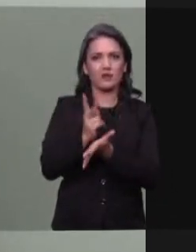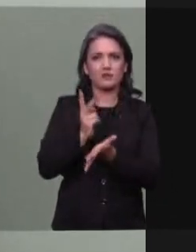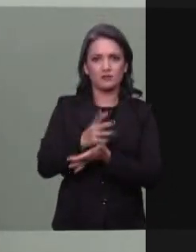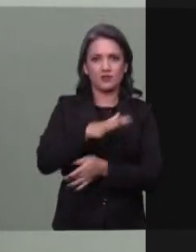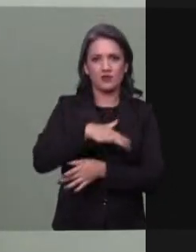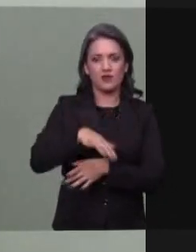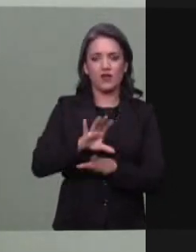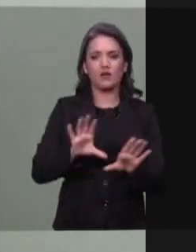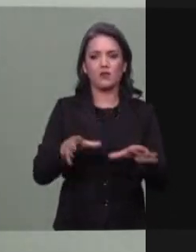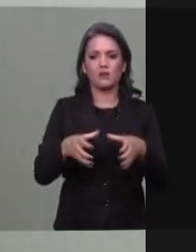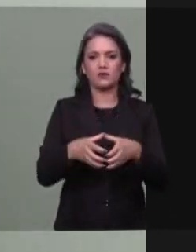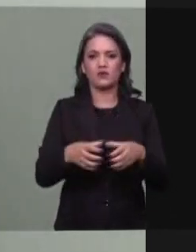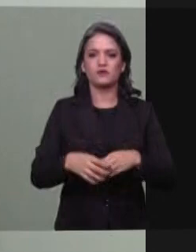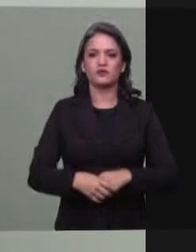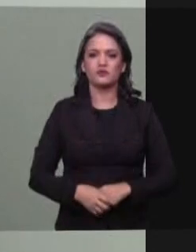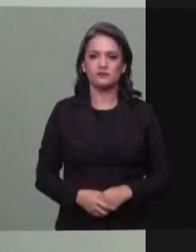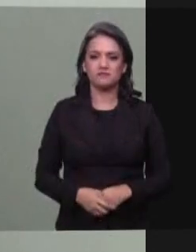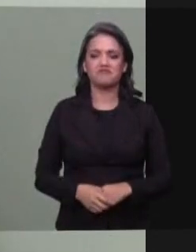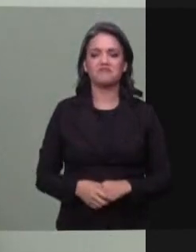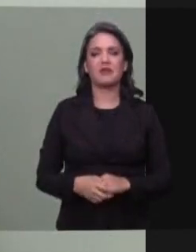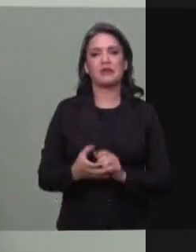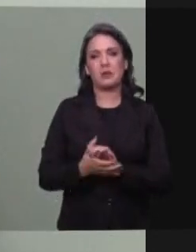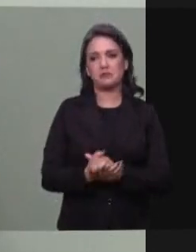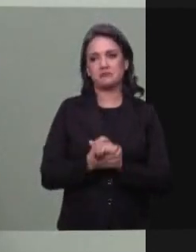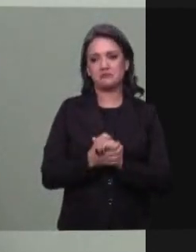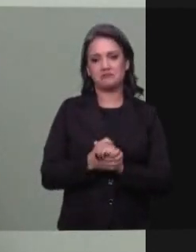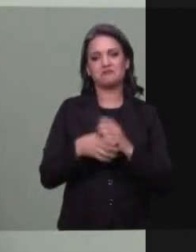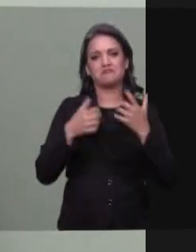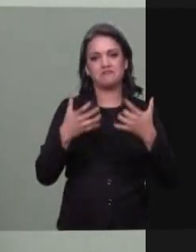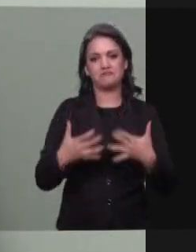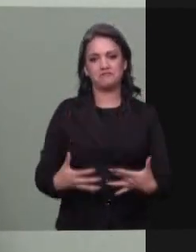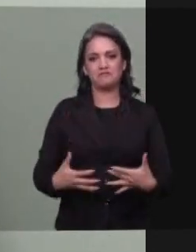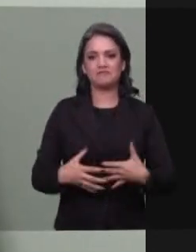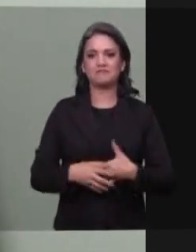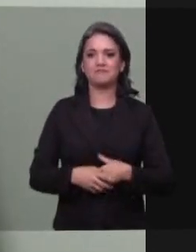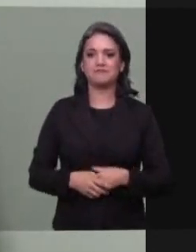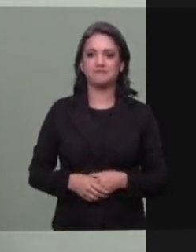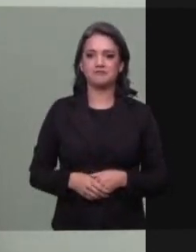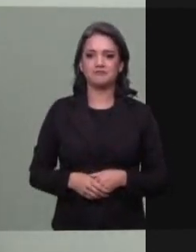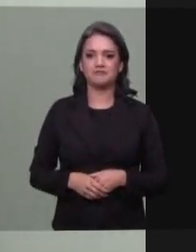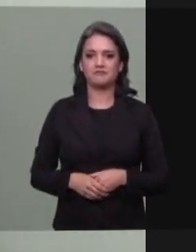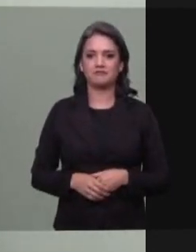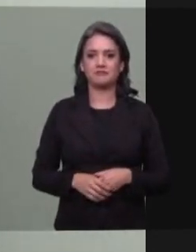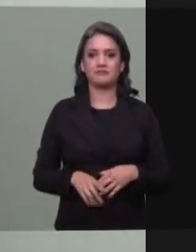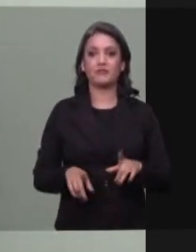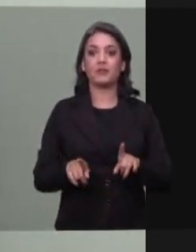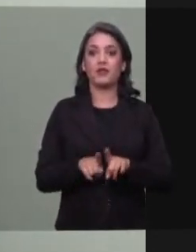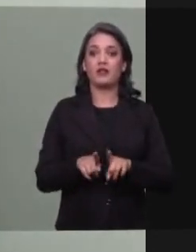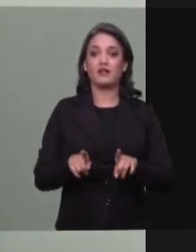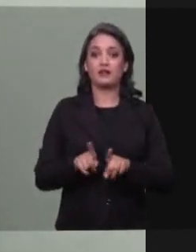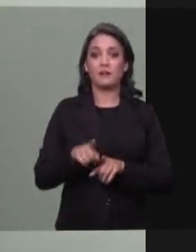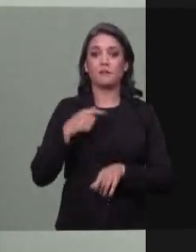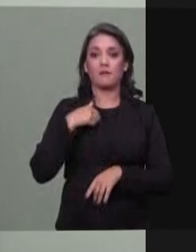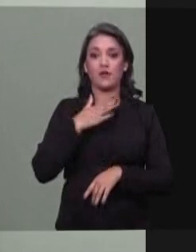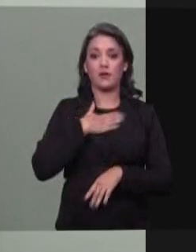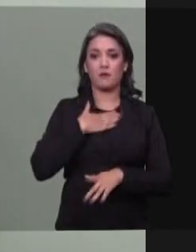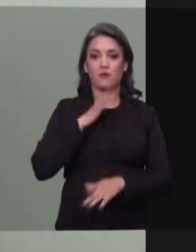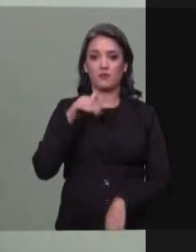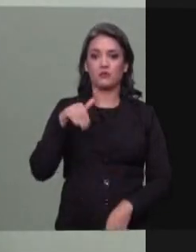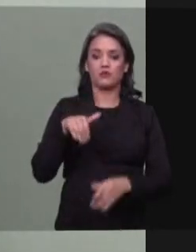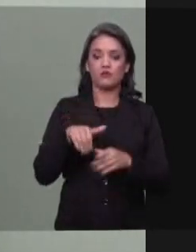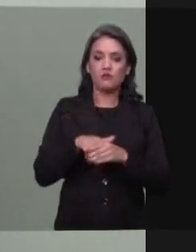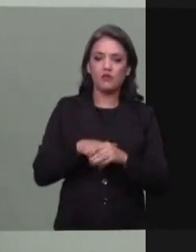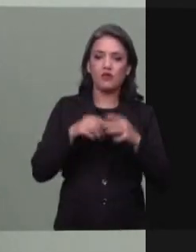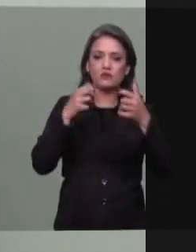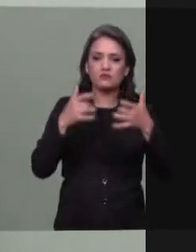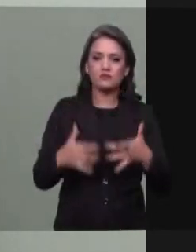comunidades. Cumprimento pelas achegas trazidas, também, como alguns já disseram, também farei juntada de voto